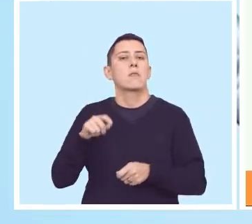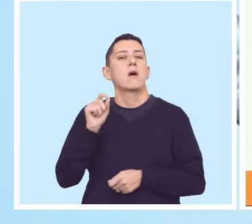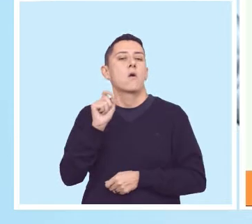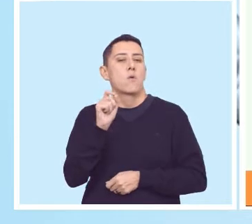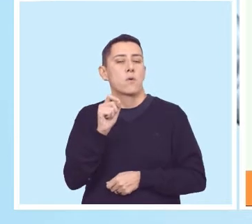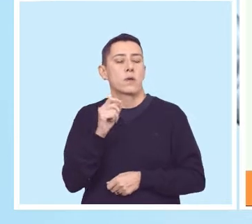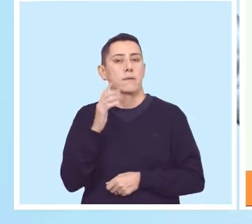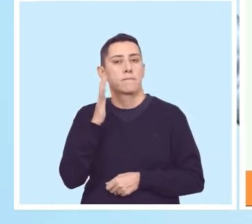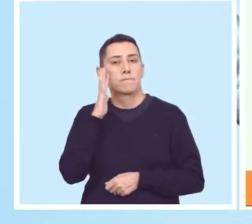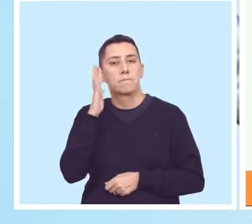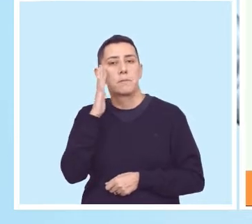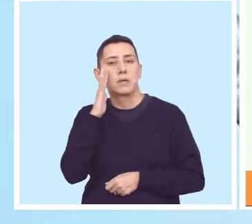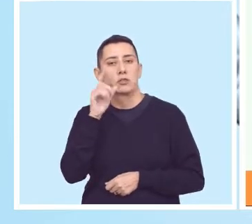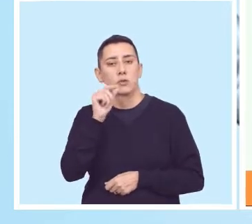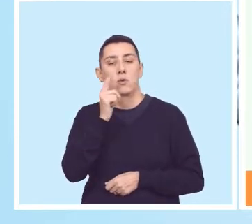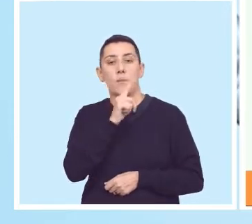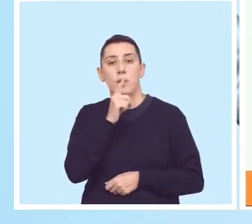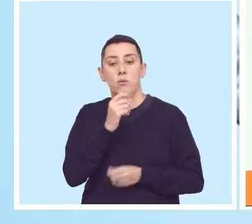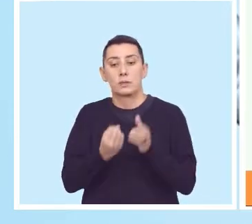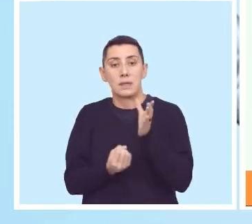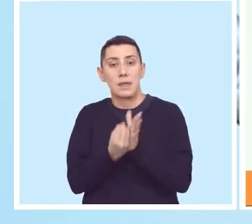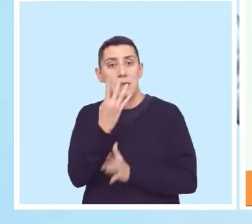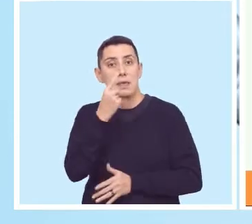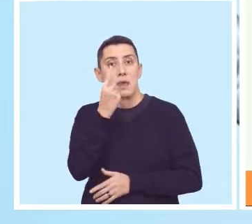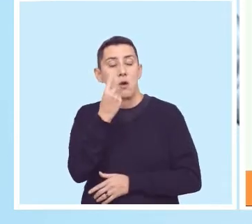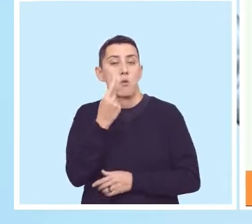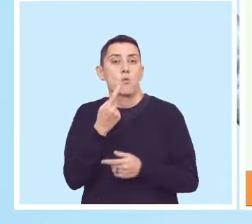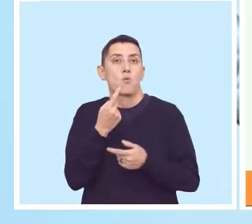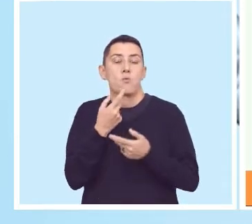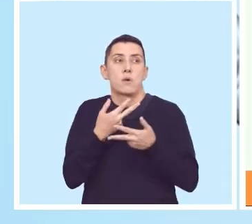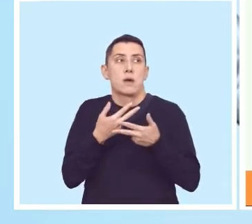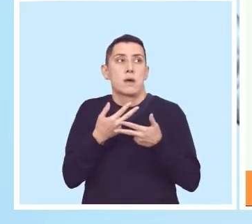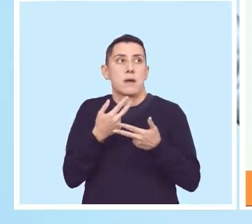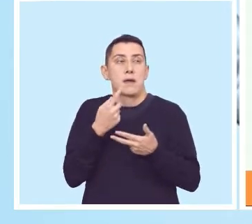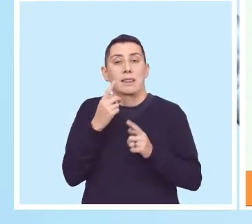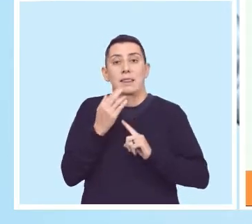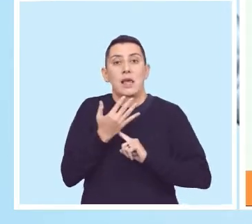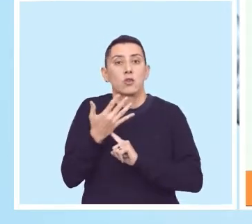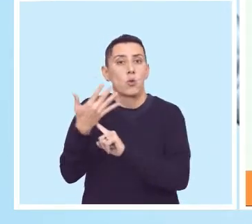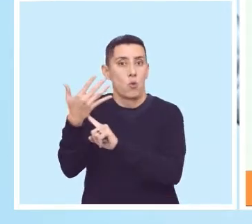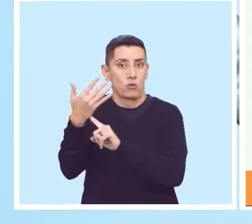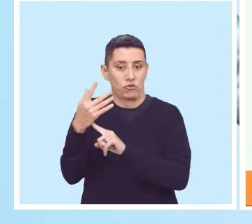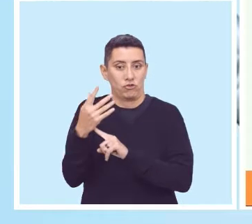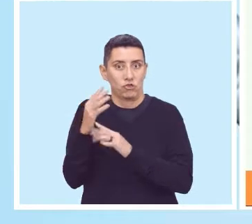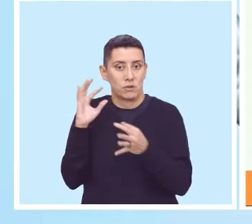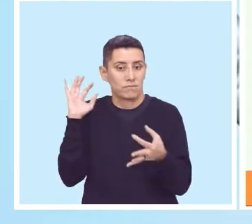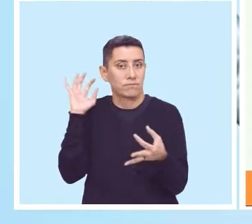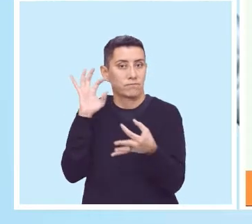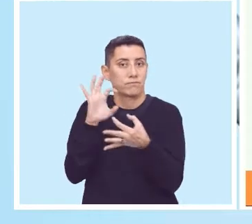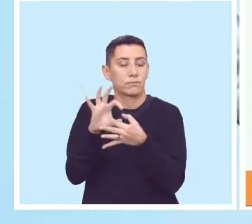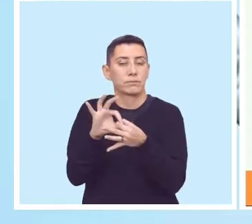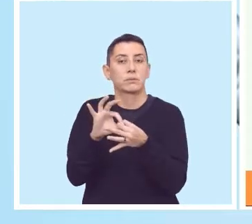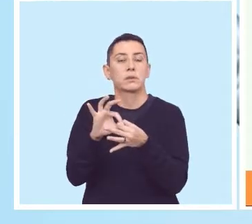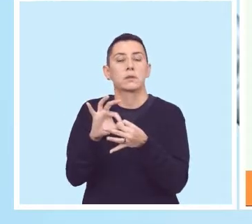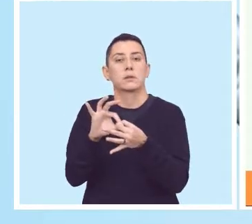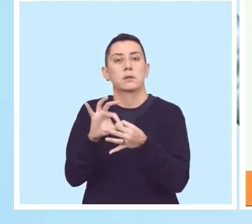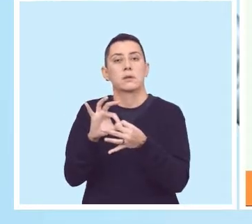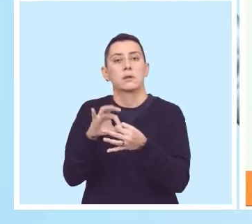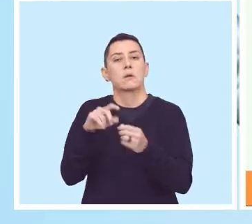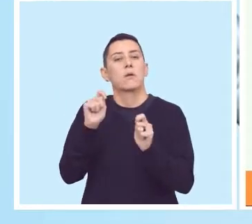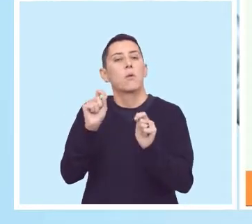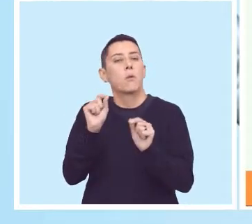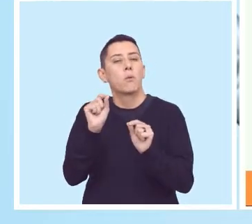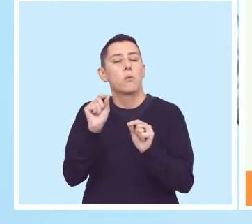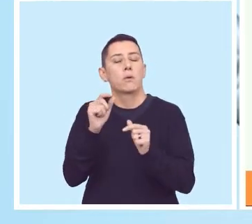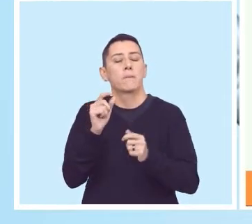tentar desenvolver uma ferramenta, tentar desenvolver uma solução tecnológica que